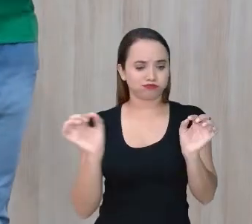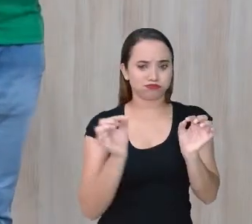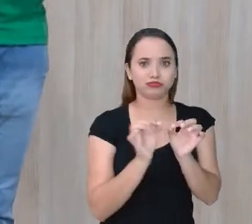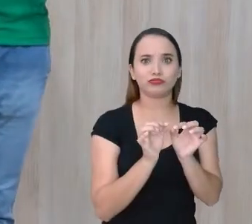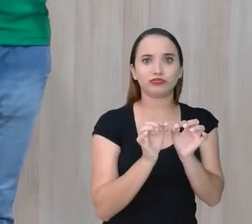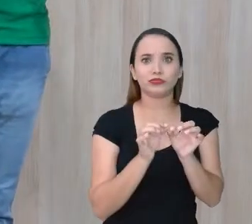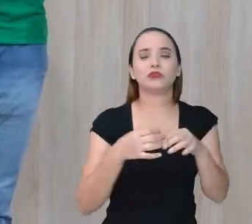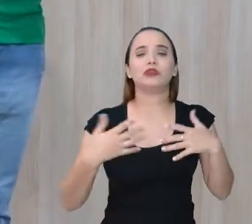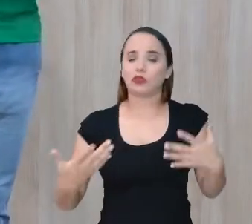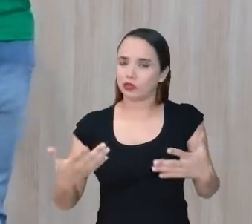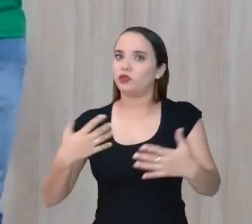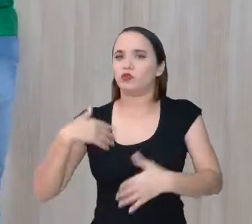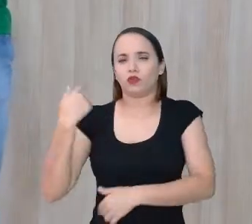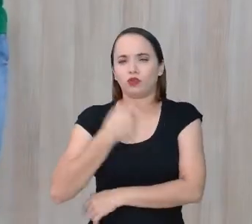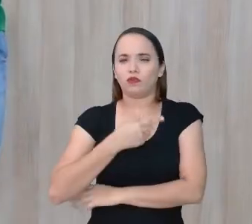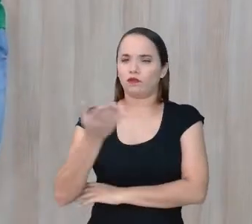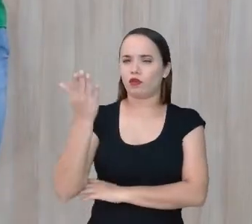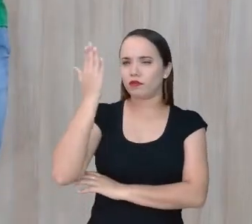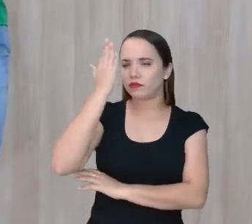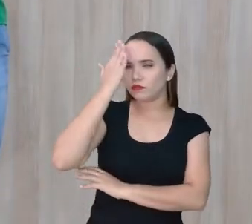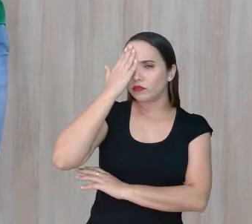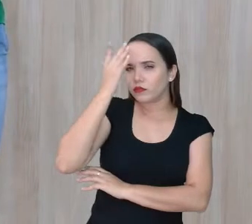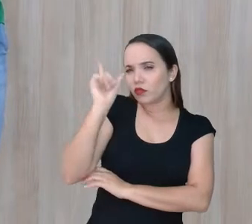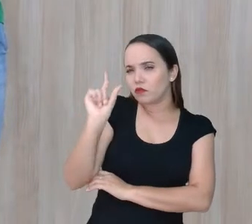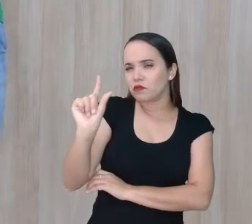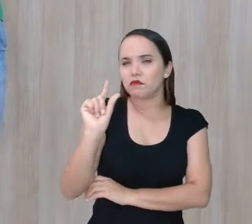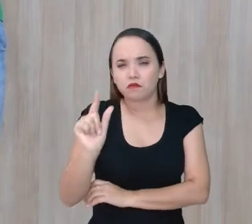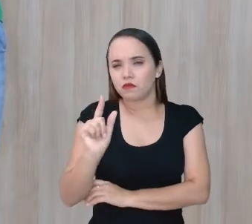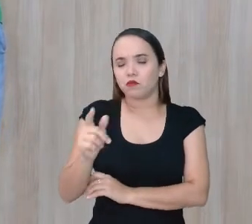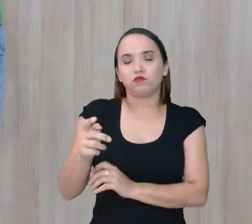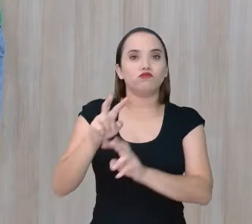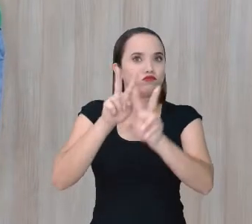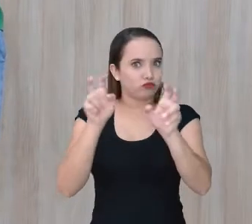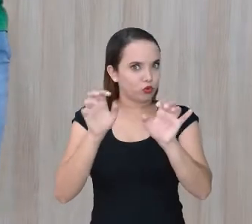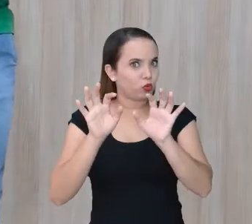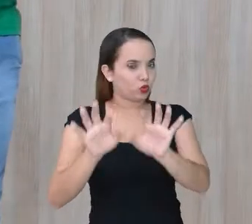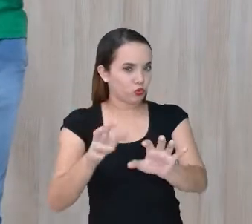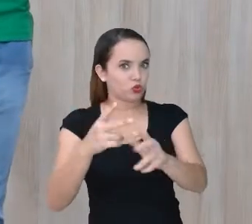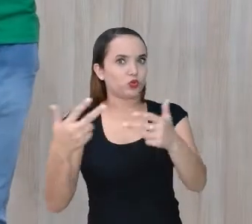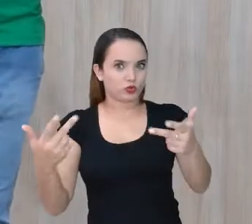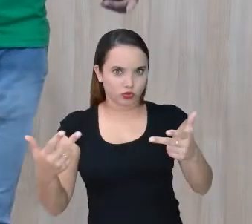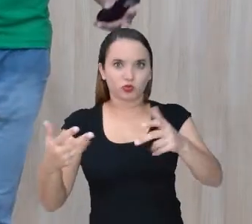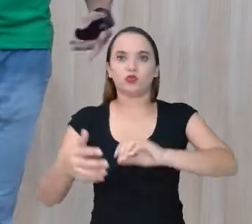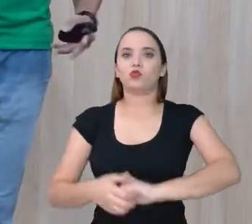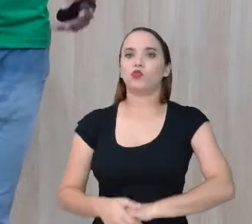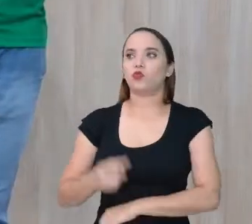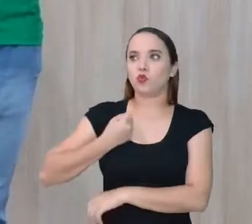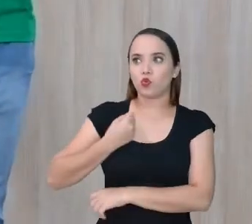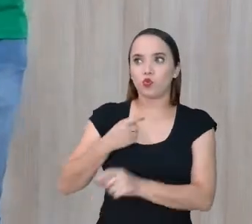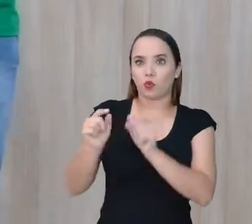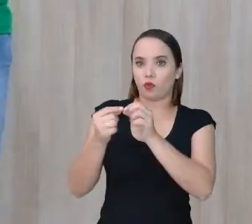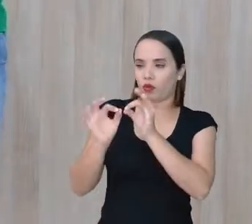aí passar por essa ideia dessa numeração aí, desses números muito grandes e